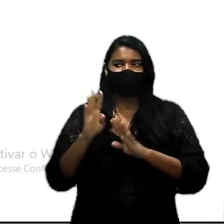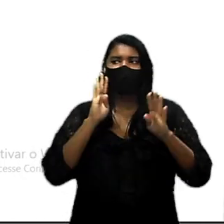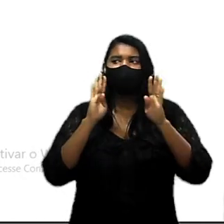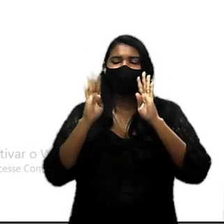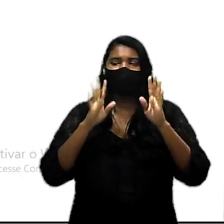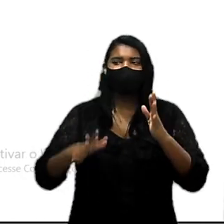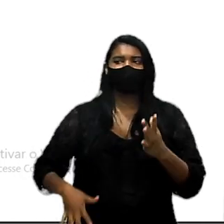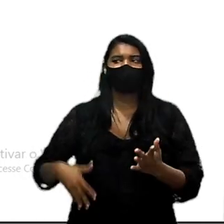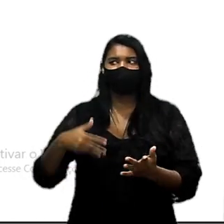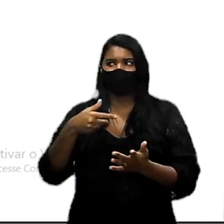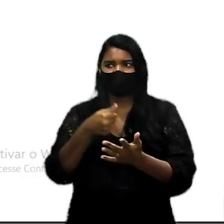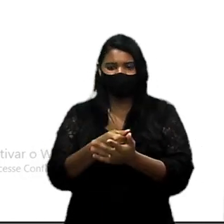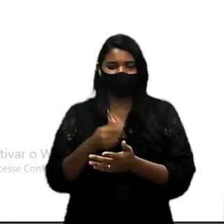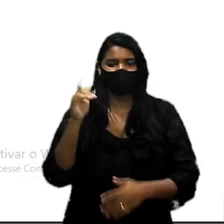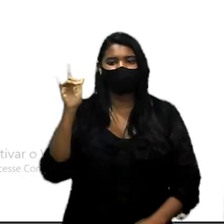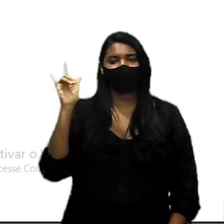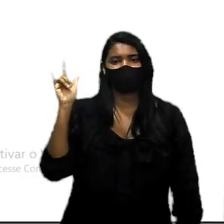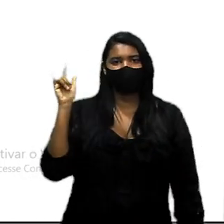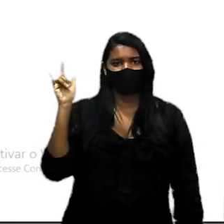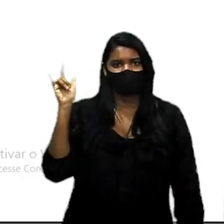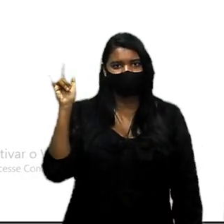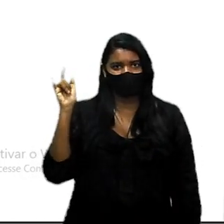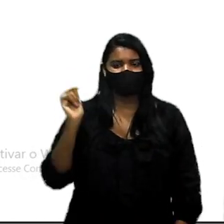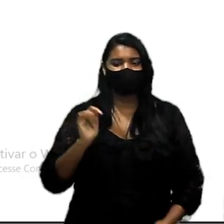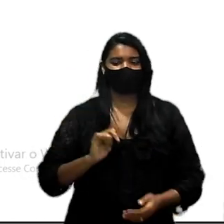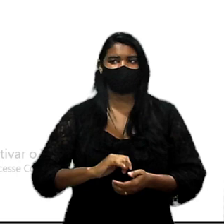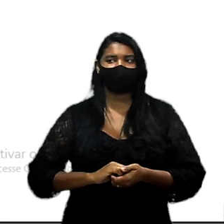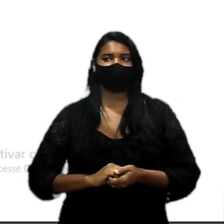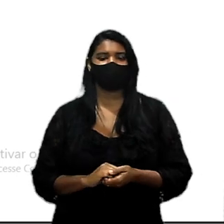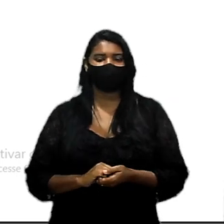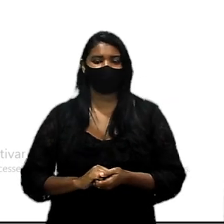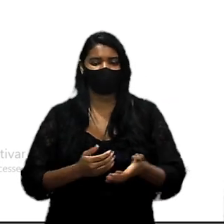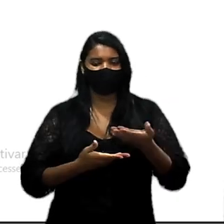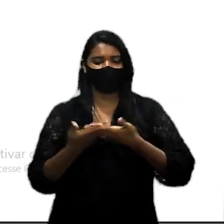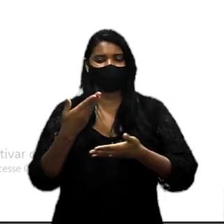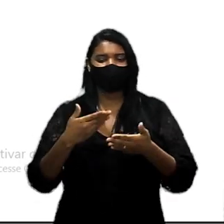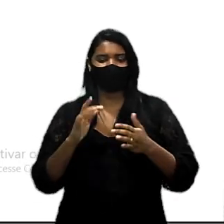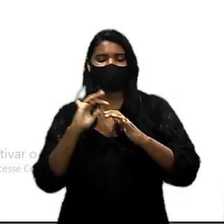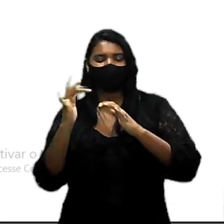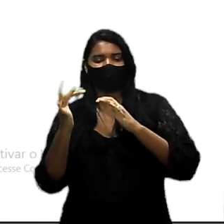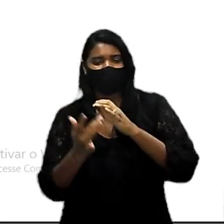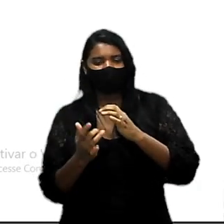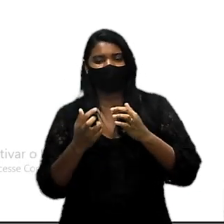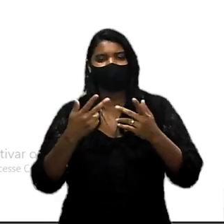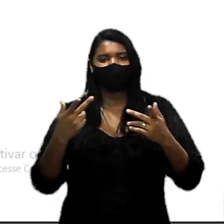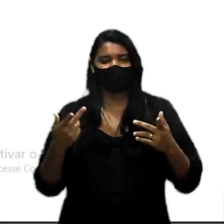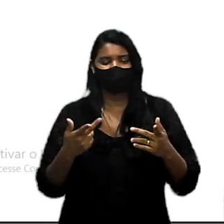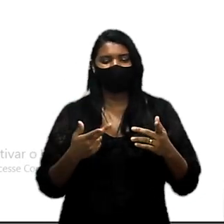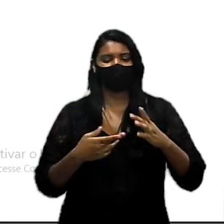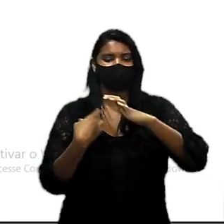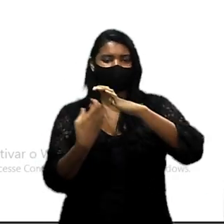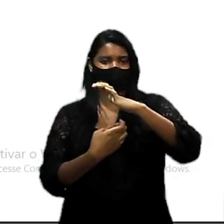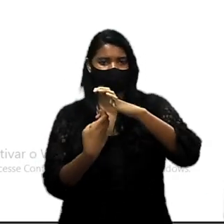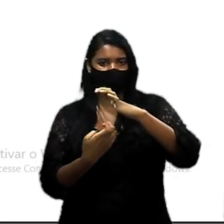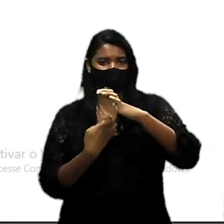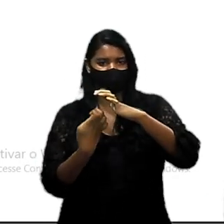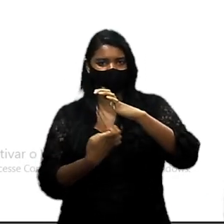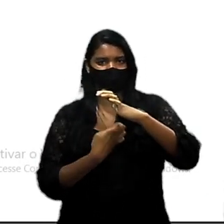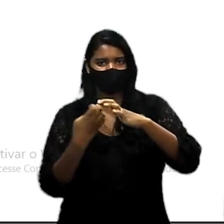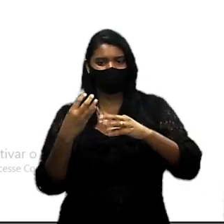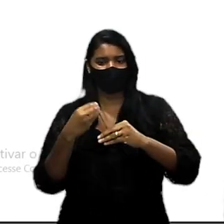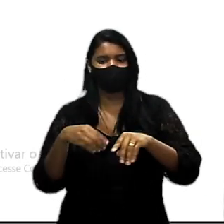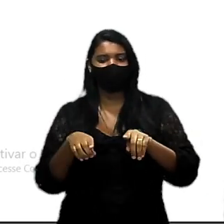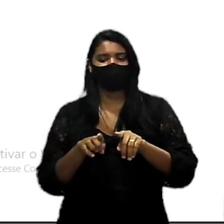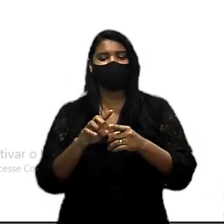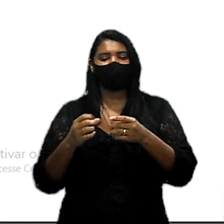comprando o Instagram, não é? O outro empresário ligado ao ramo da área